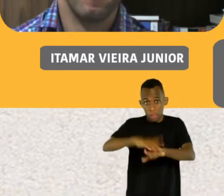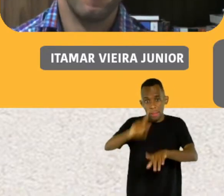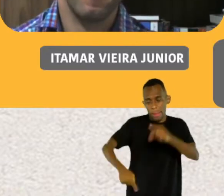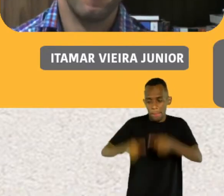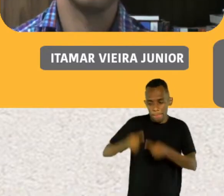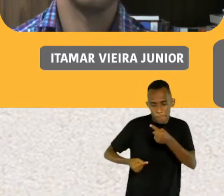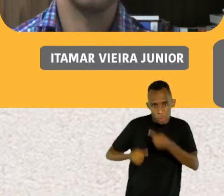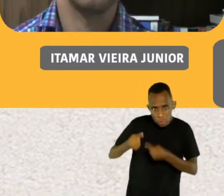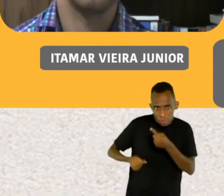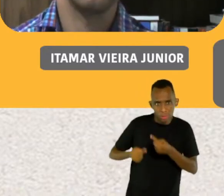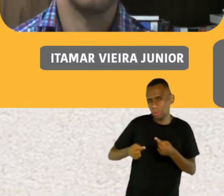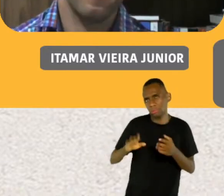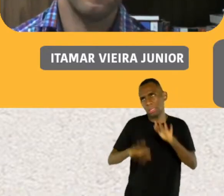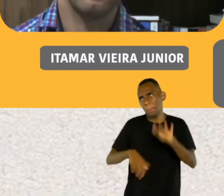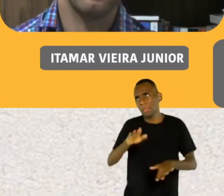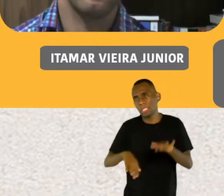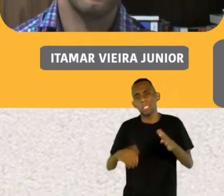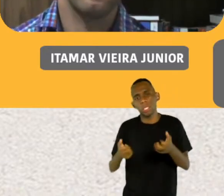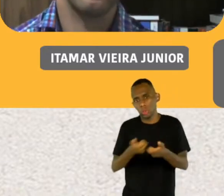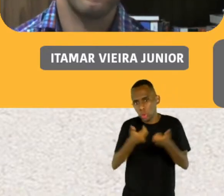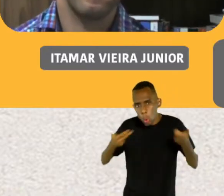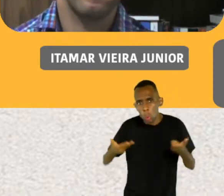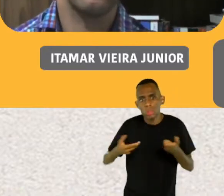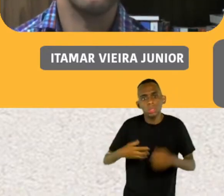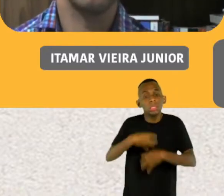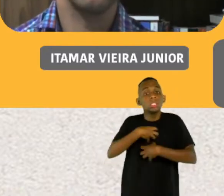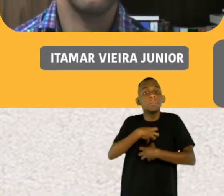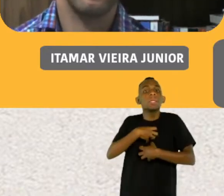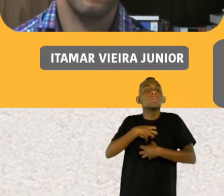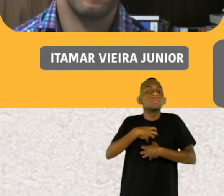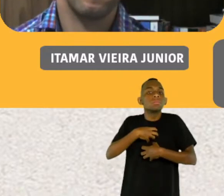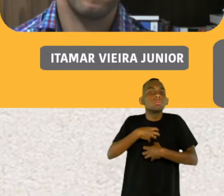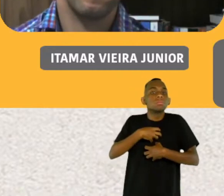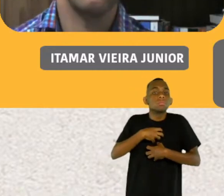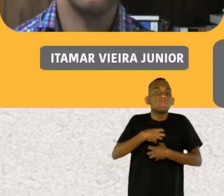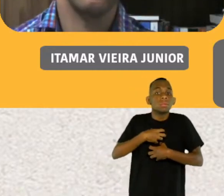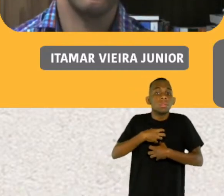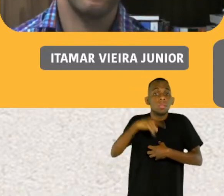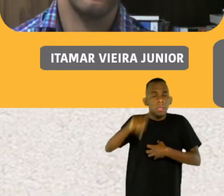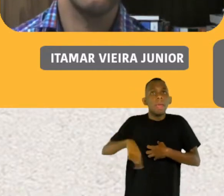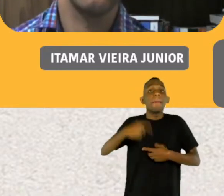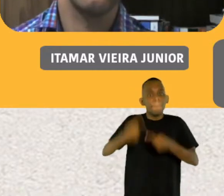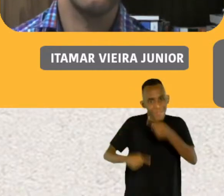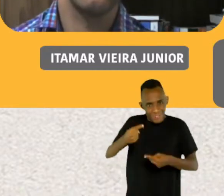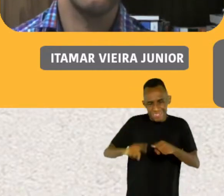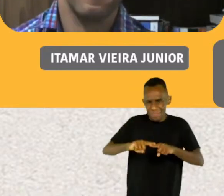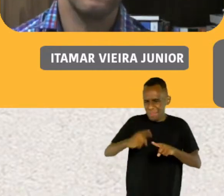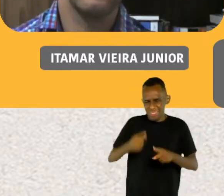determinados gestos são políticos e a gente nem se dá conta disso, né?